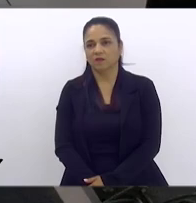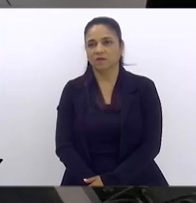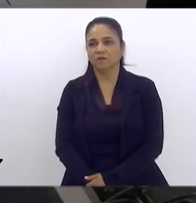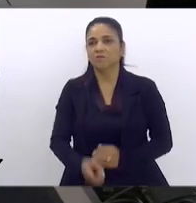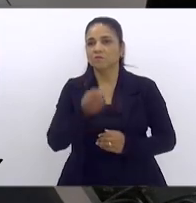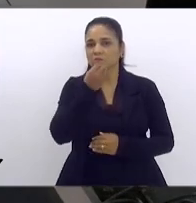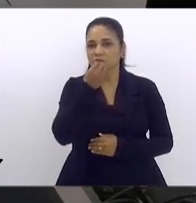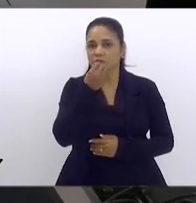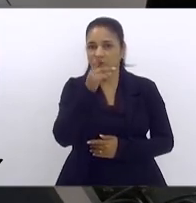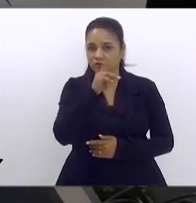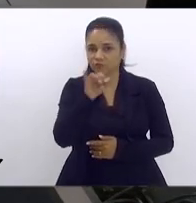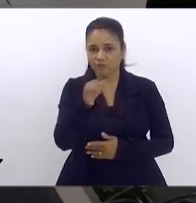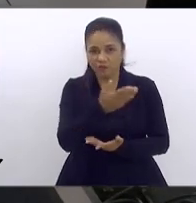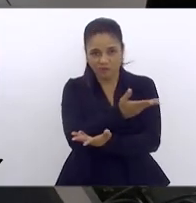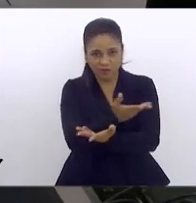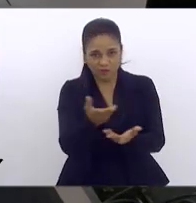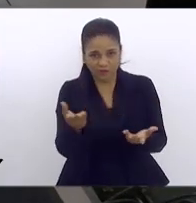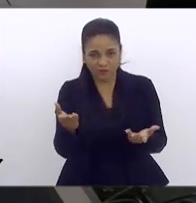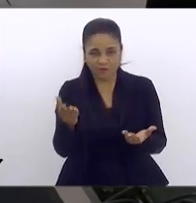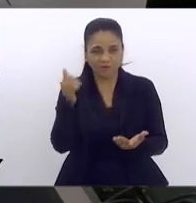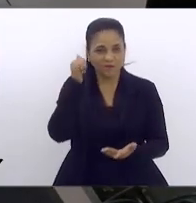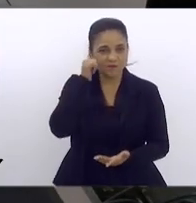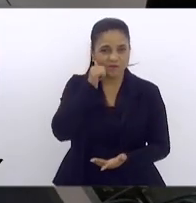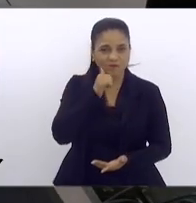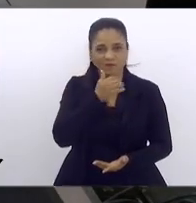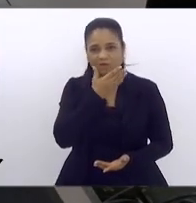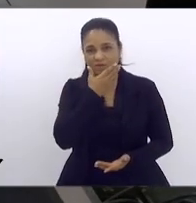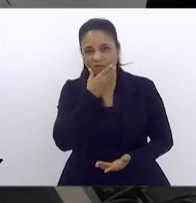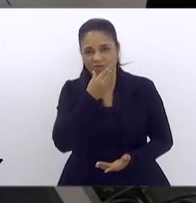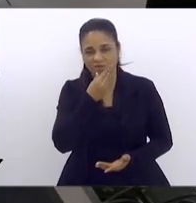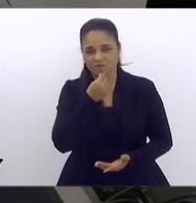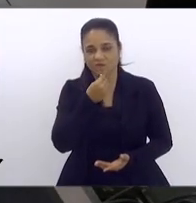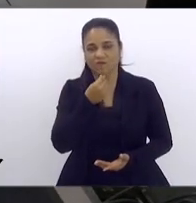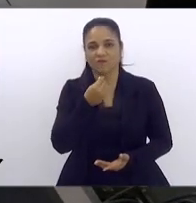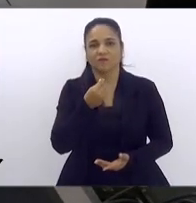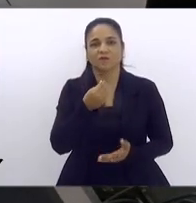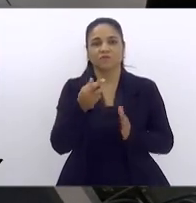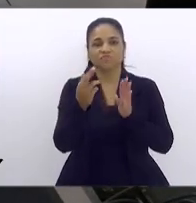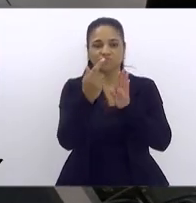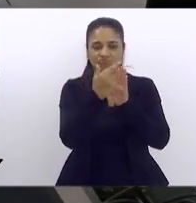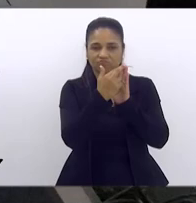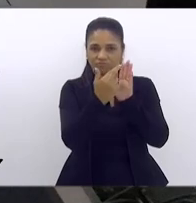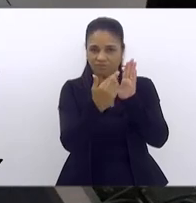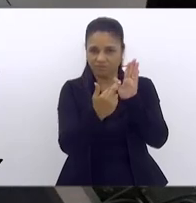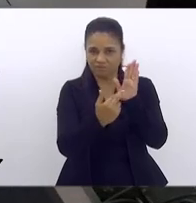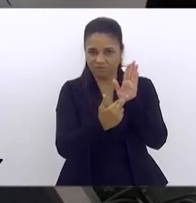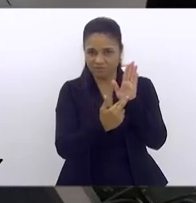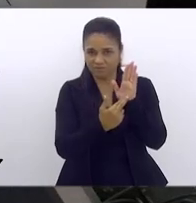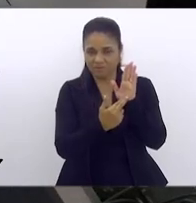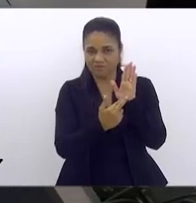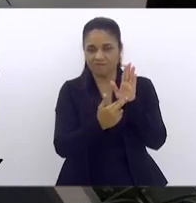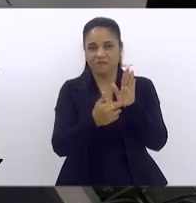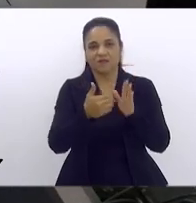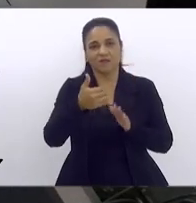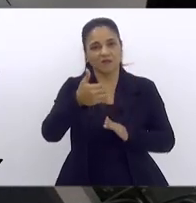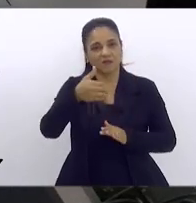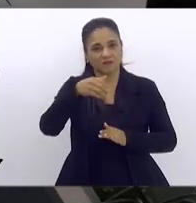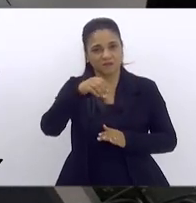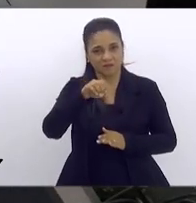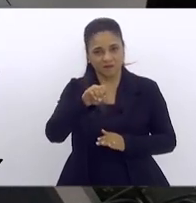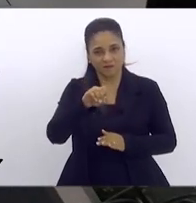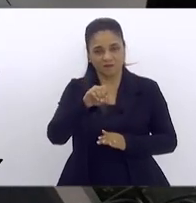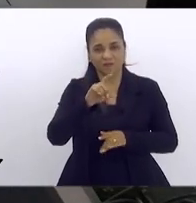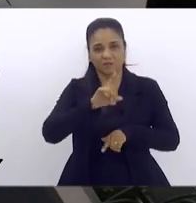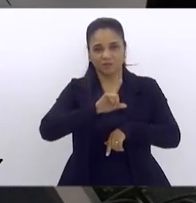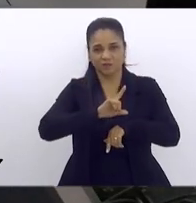Bom dia a todas e todos havendo número o regimental às 10 horas e